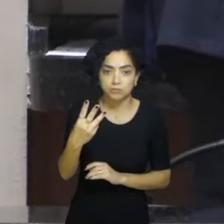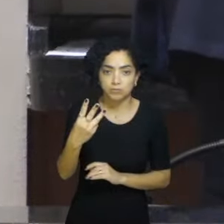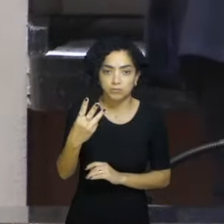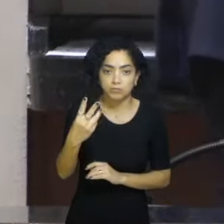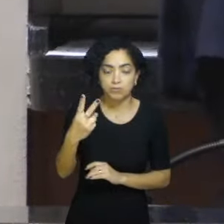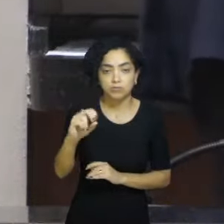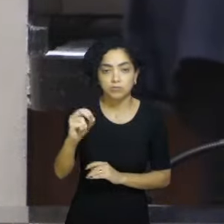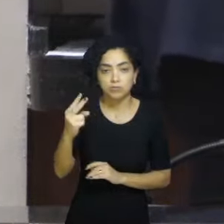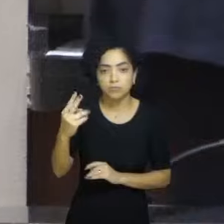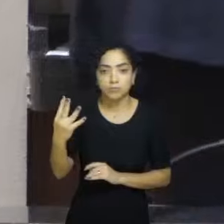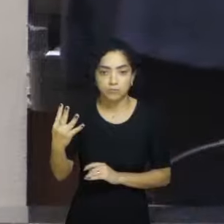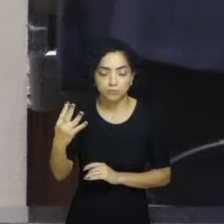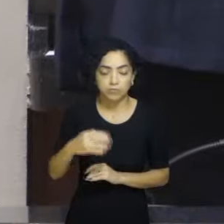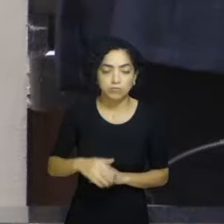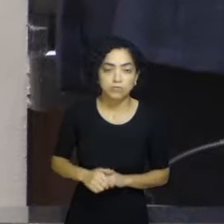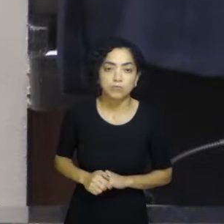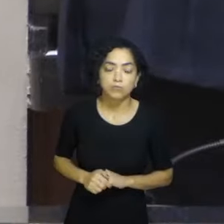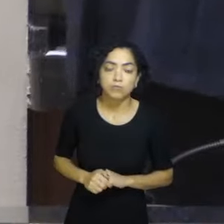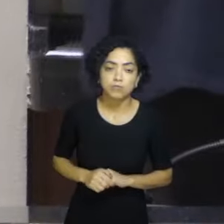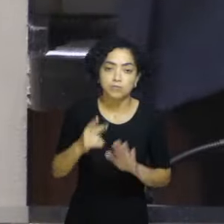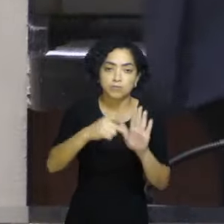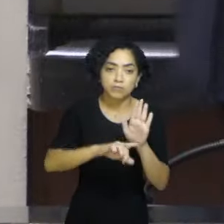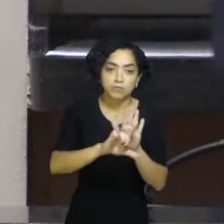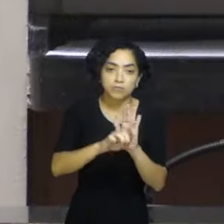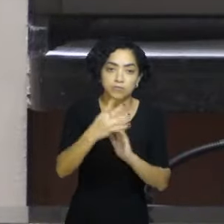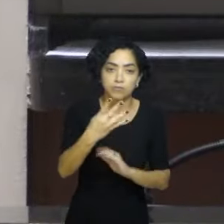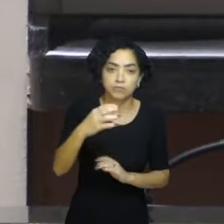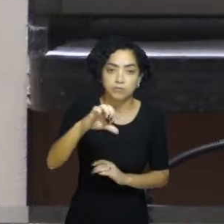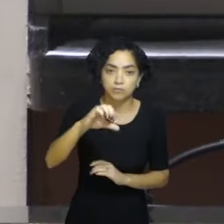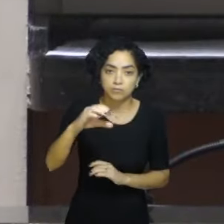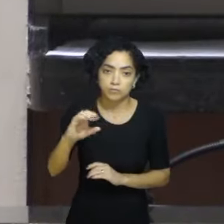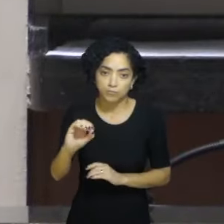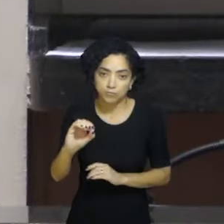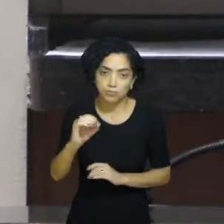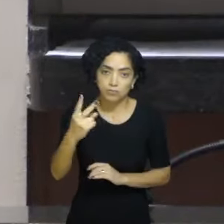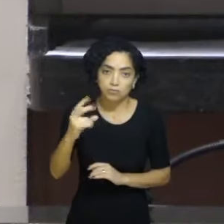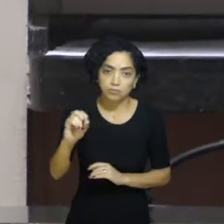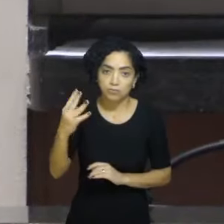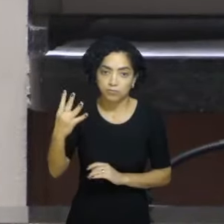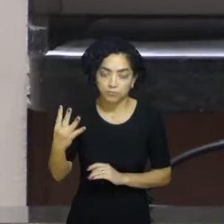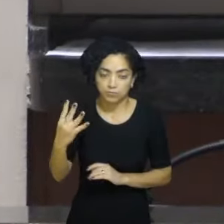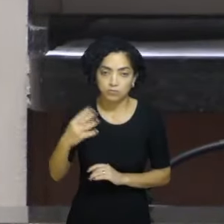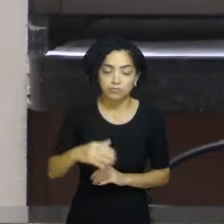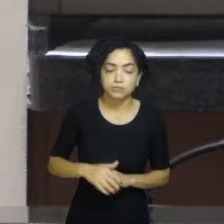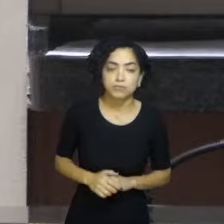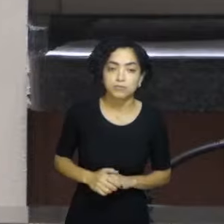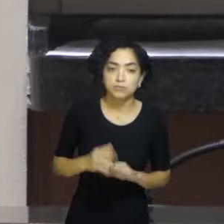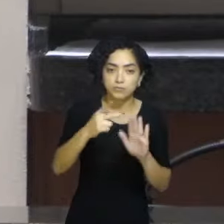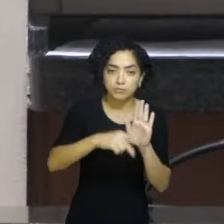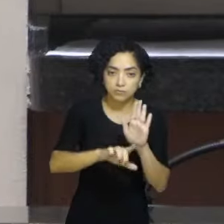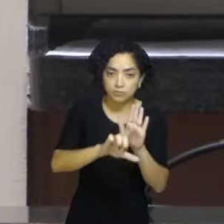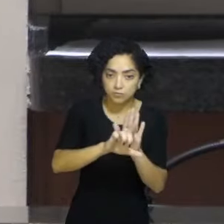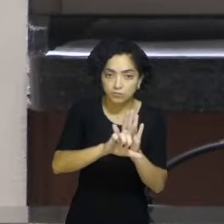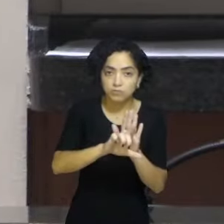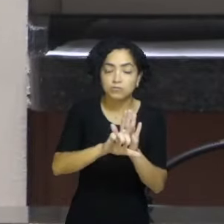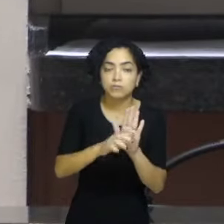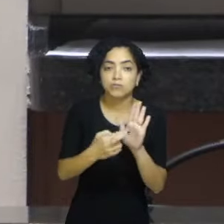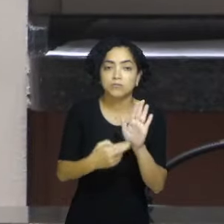483/2024, autoria governador do Estado. Projeto de Lei 490/2024, autoria deputado Sorato. Projeto de